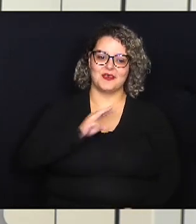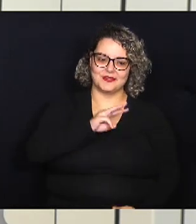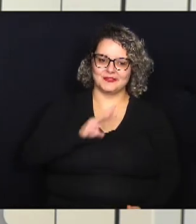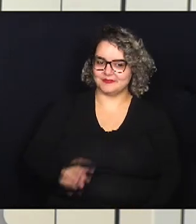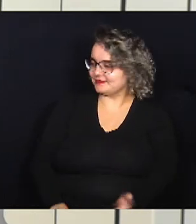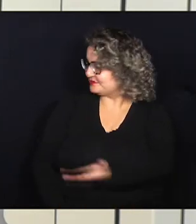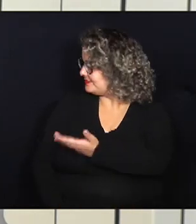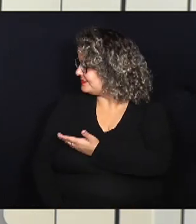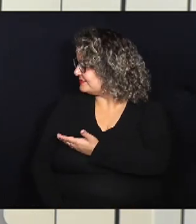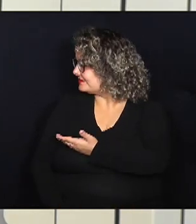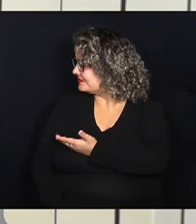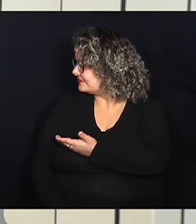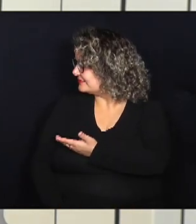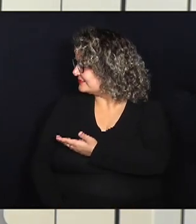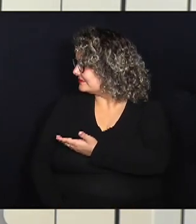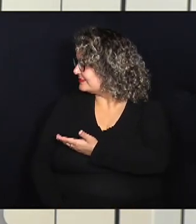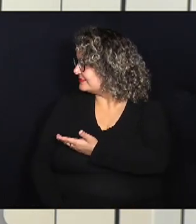site